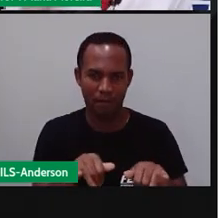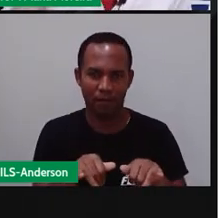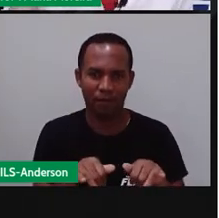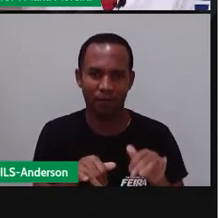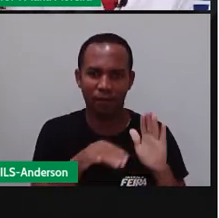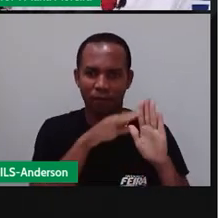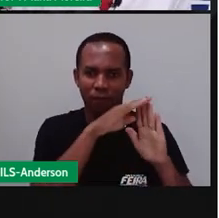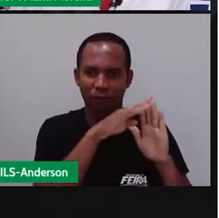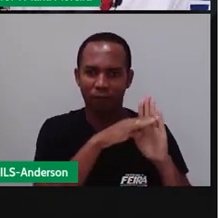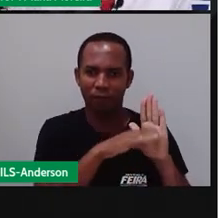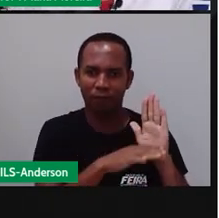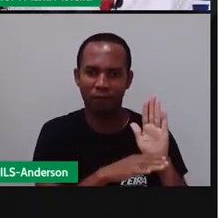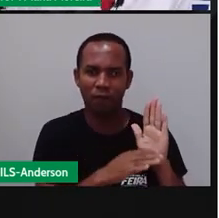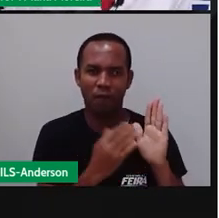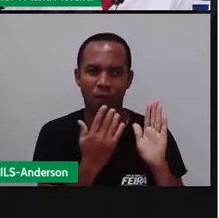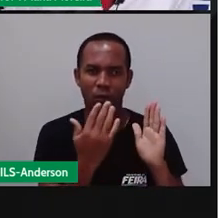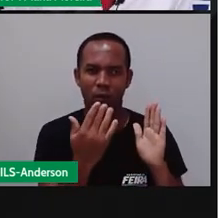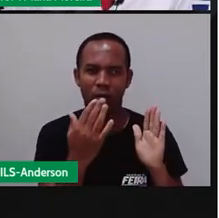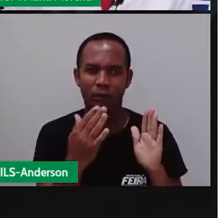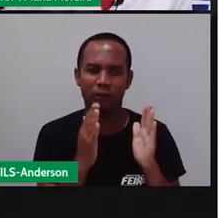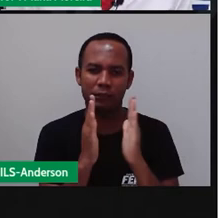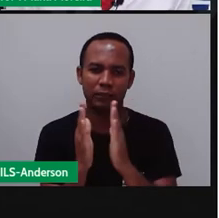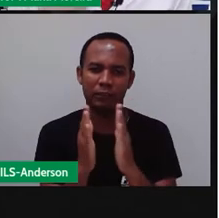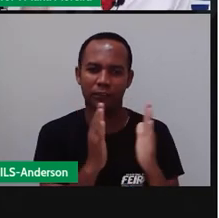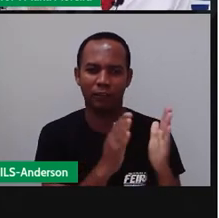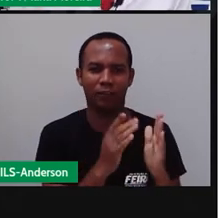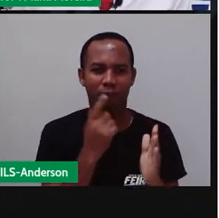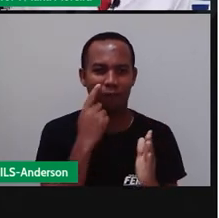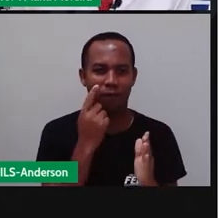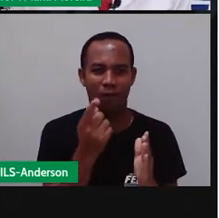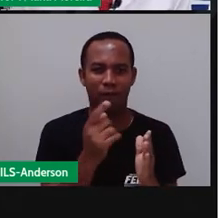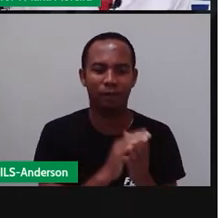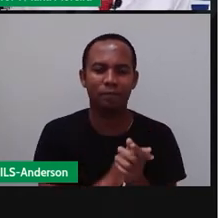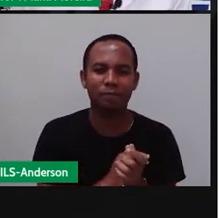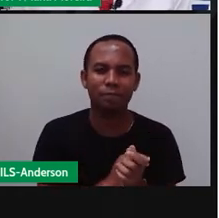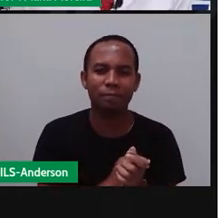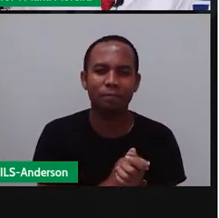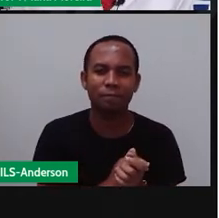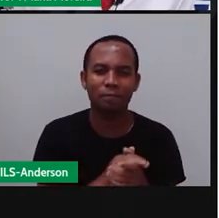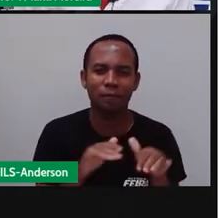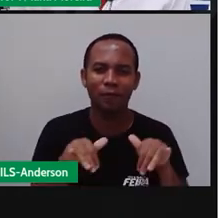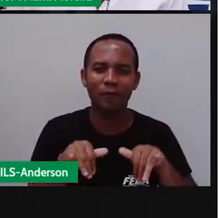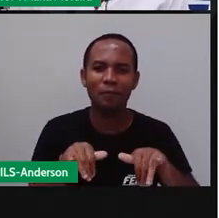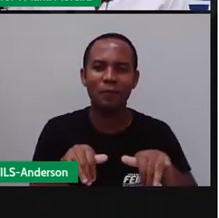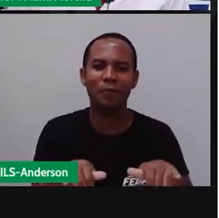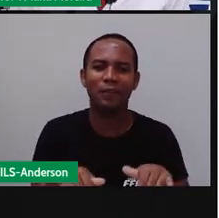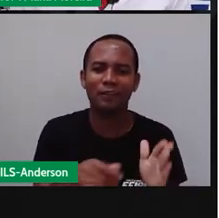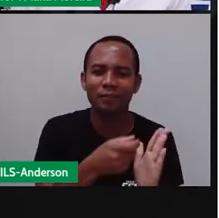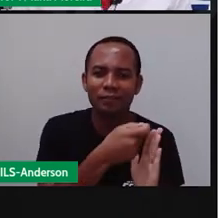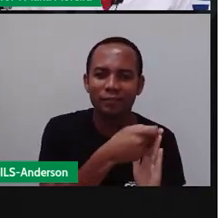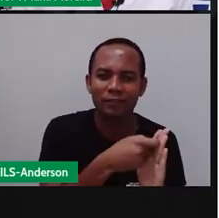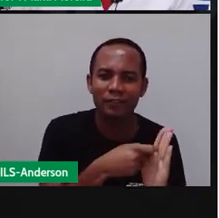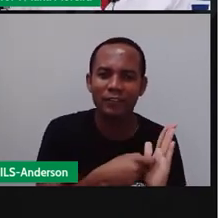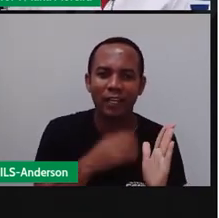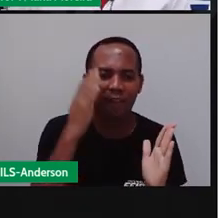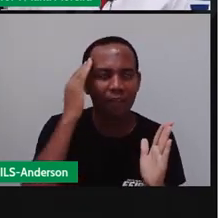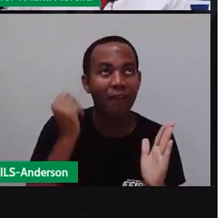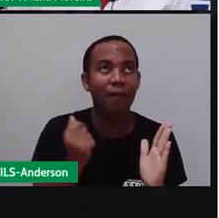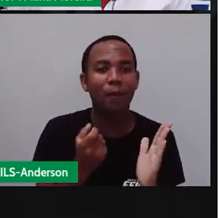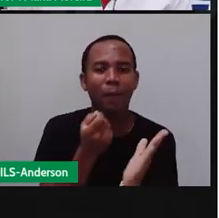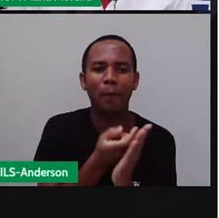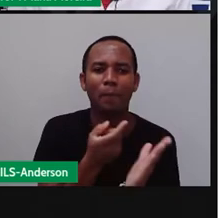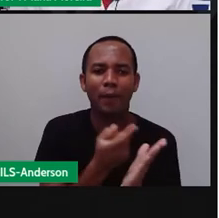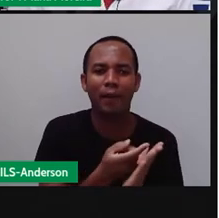dividida aí, coloridinha, dividida por parte. Se você faz essa lista de supermercado, quando você entra, você já sabe o que você vai